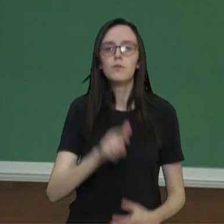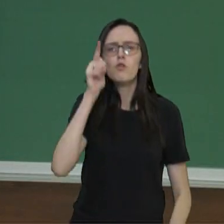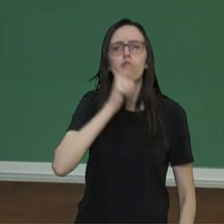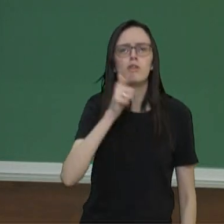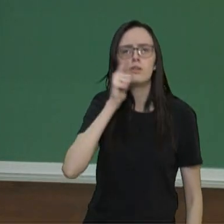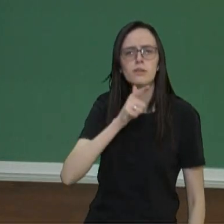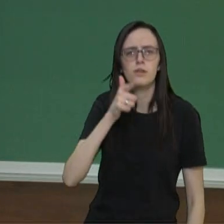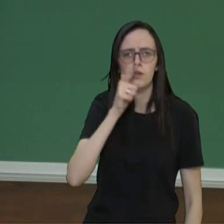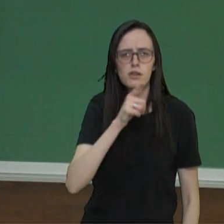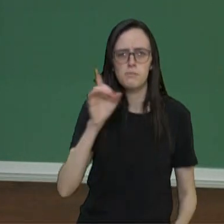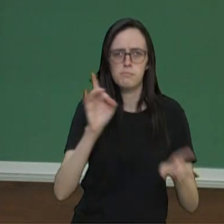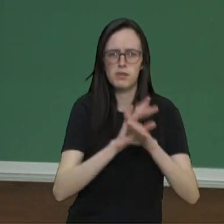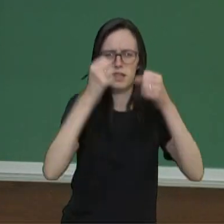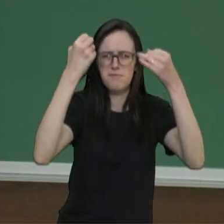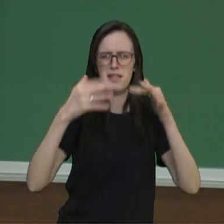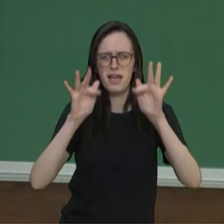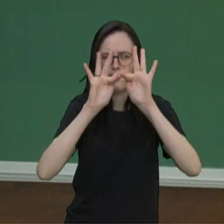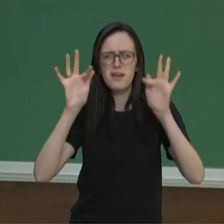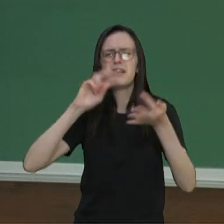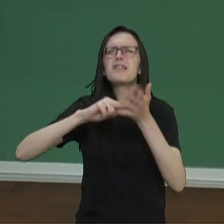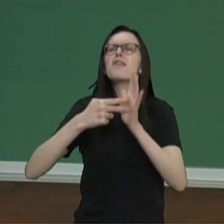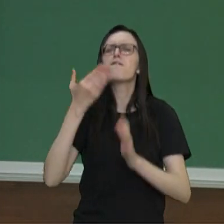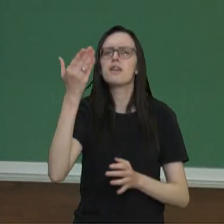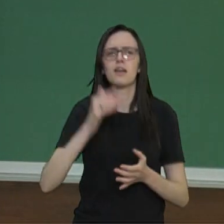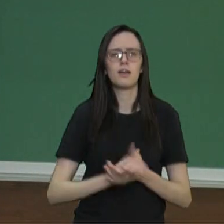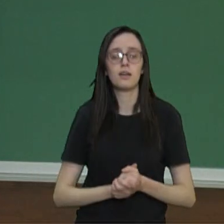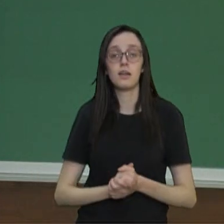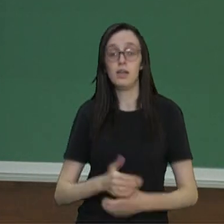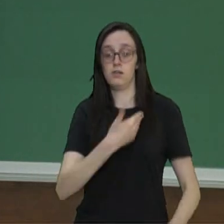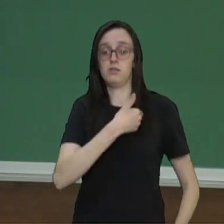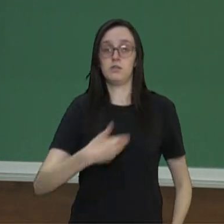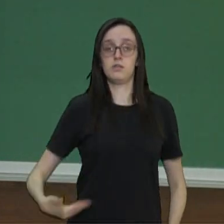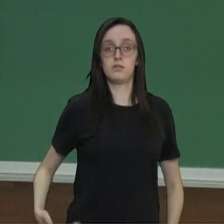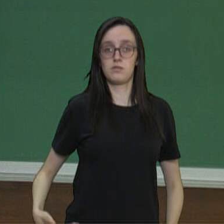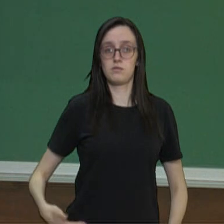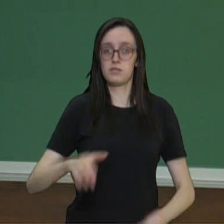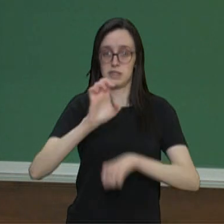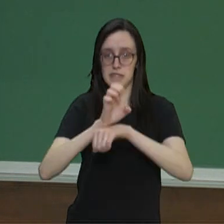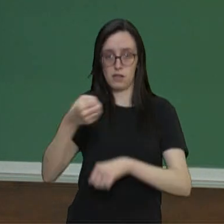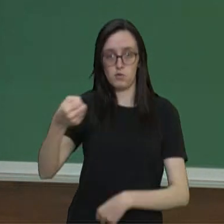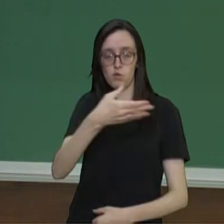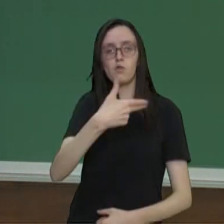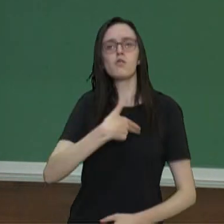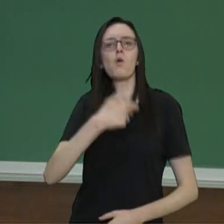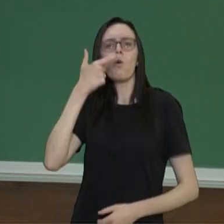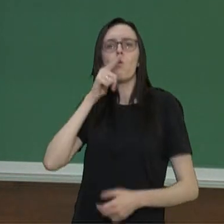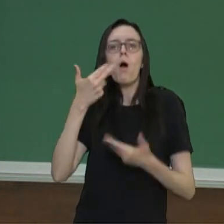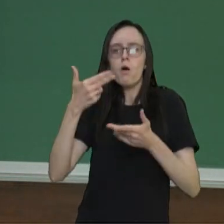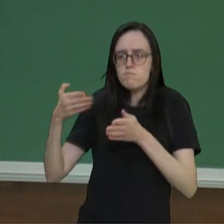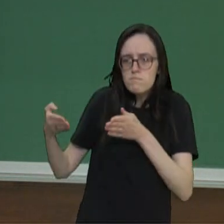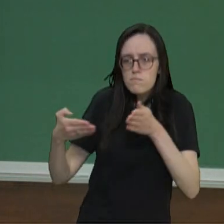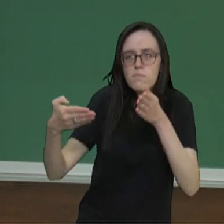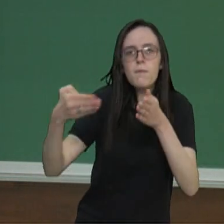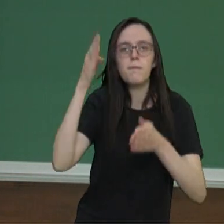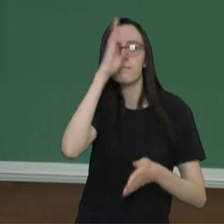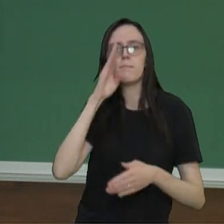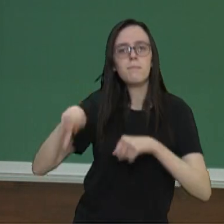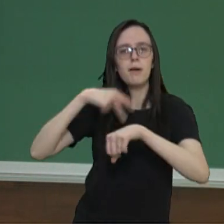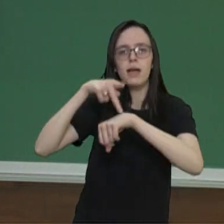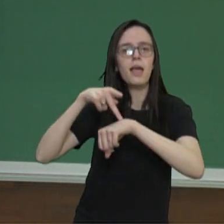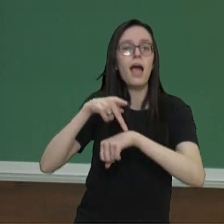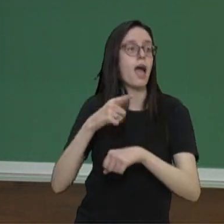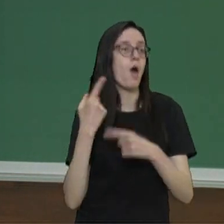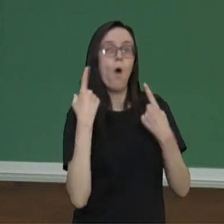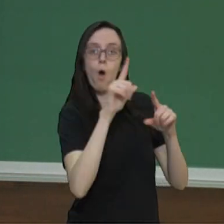Conseguiu explicar essa frase que aparece aí? Com o Estado Novo, Getúlio Vargas pôde conduzir o país sem que a oposição